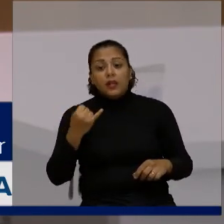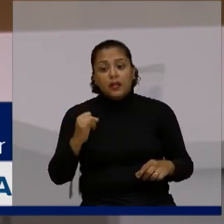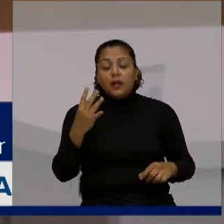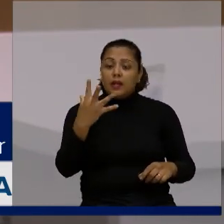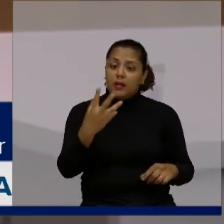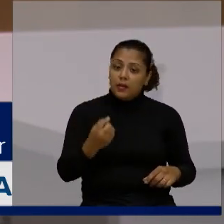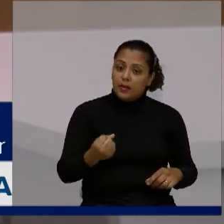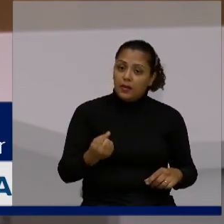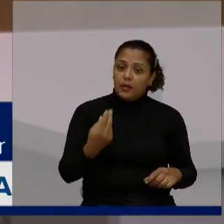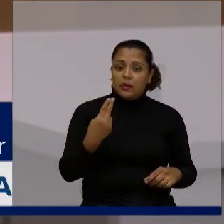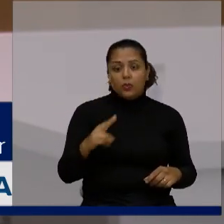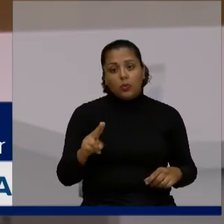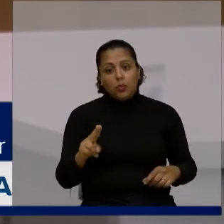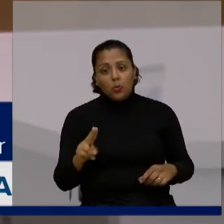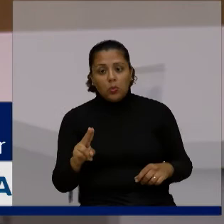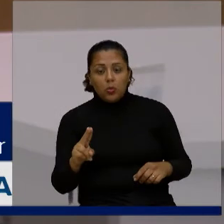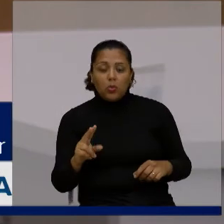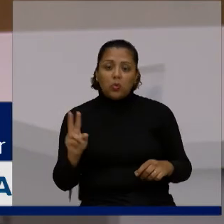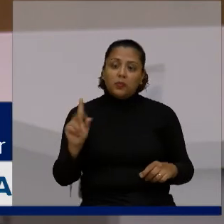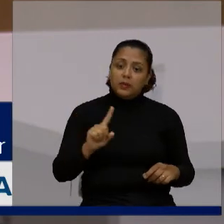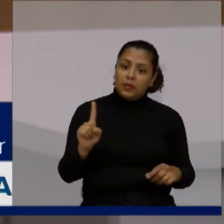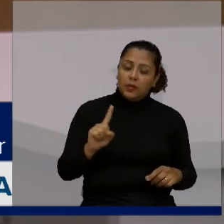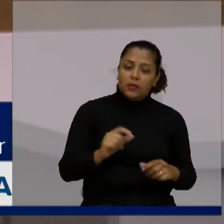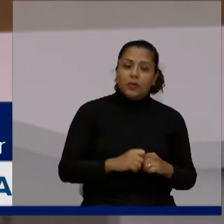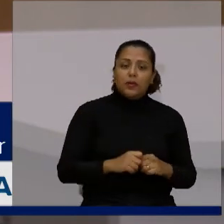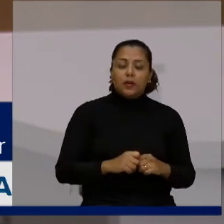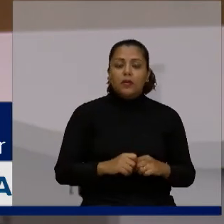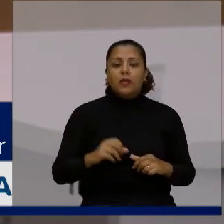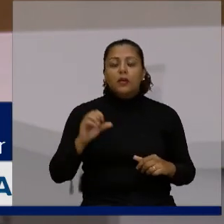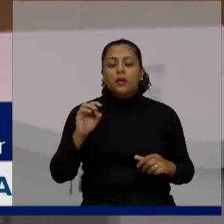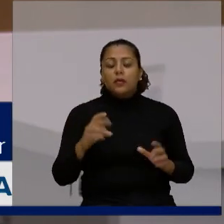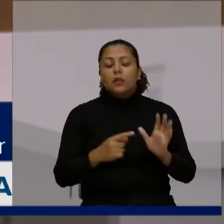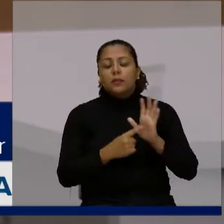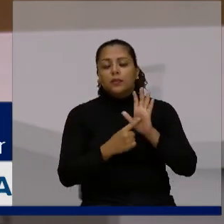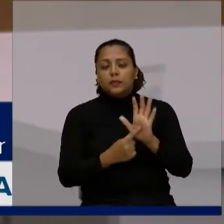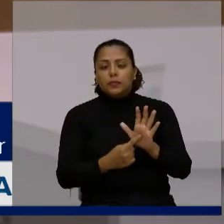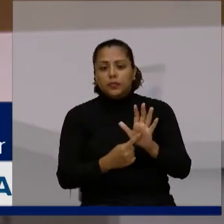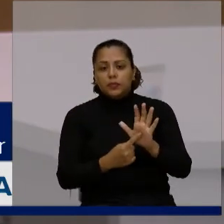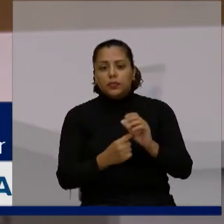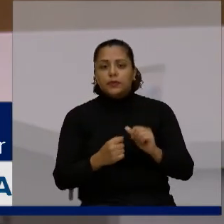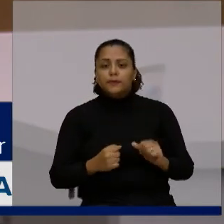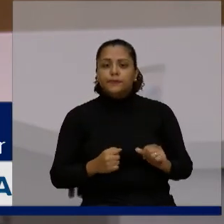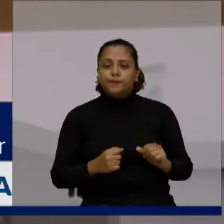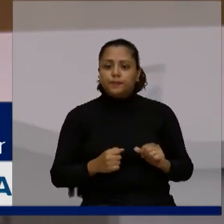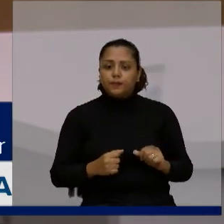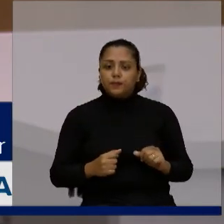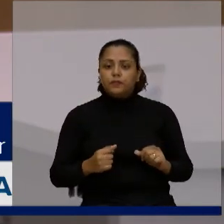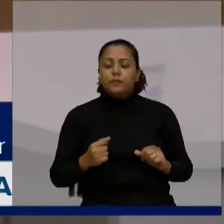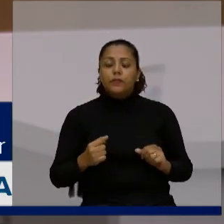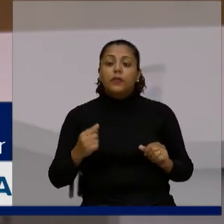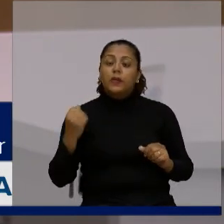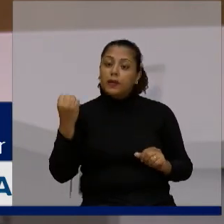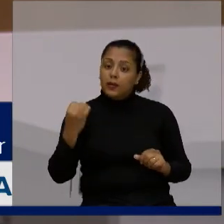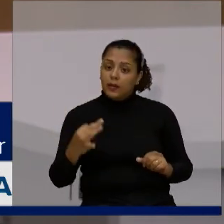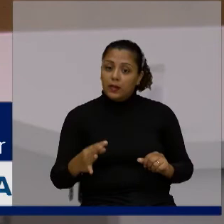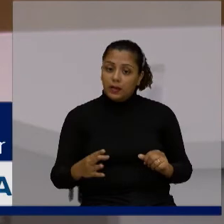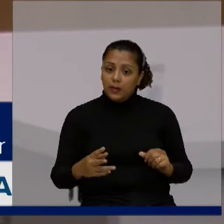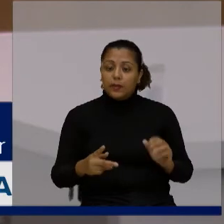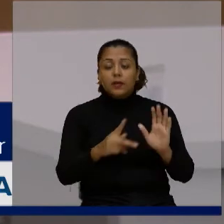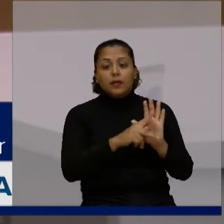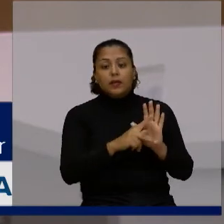se eles concordam com o processo, eu queria só trazer rapidamente o teor, algumas coisas que vão mudar nesse